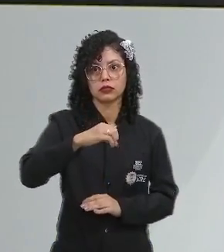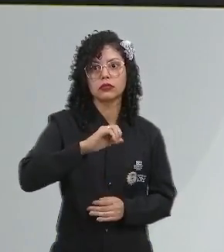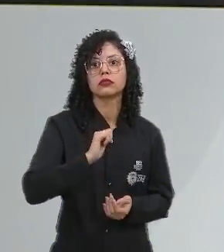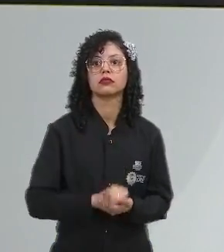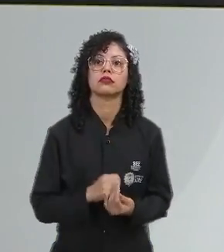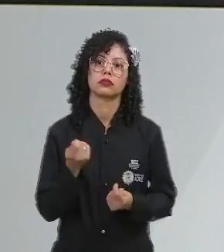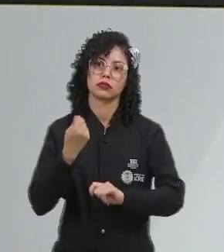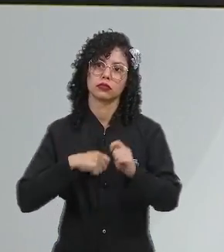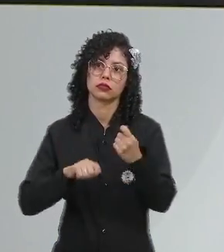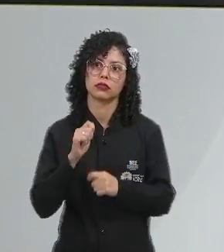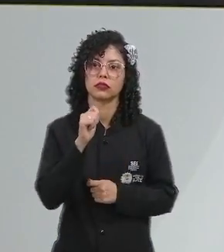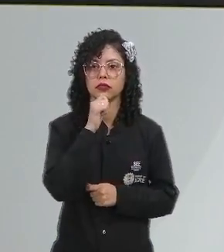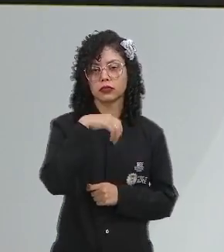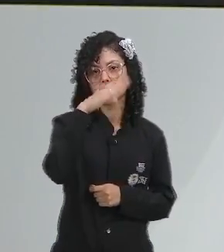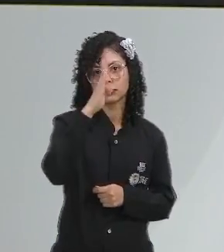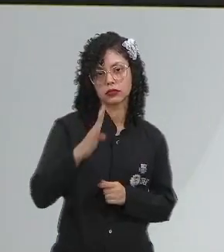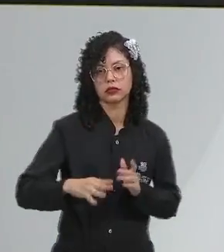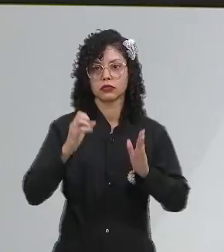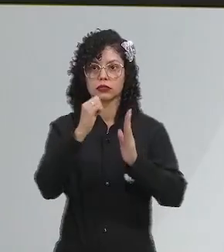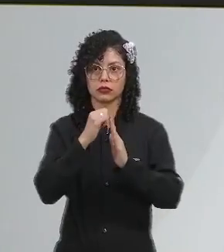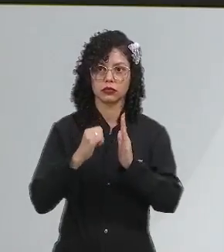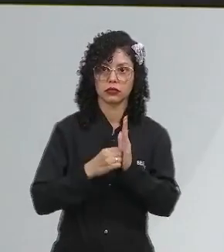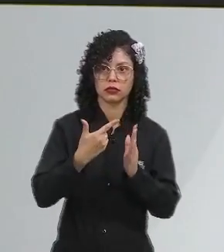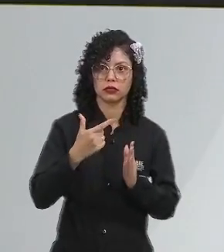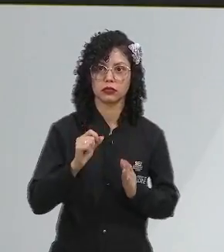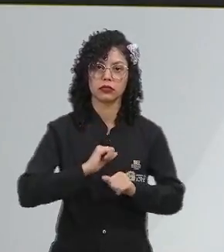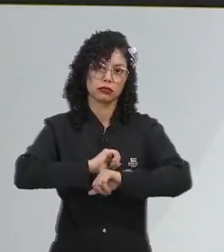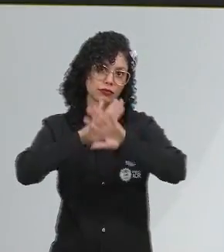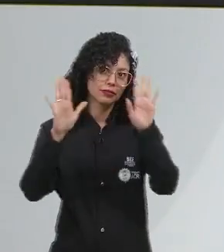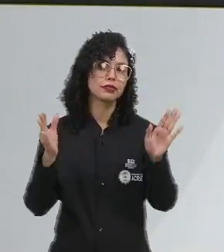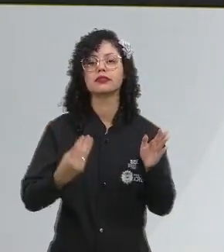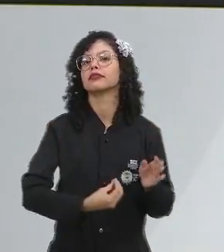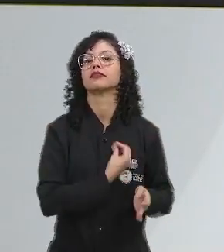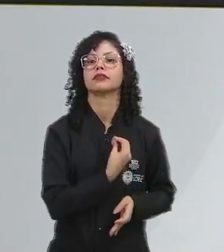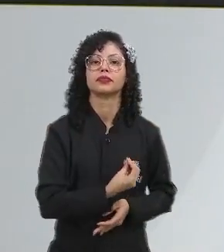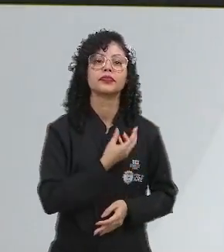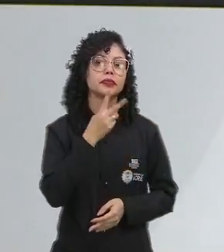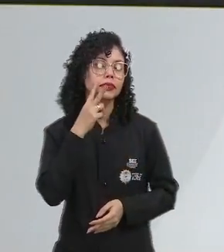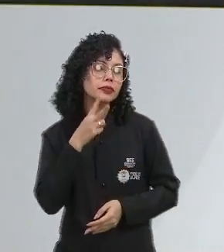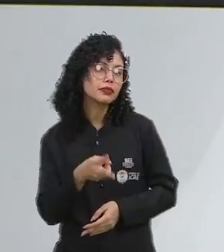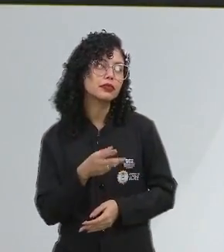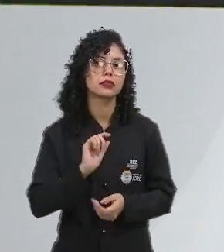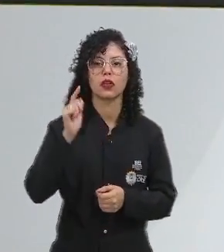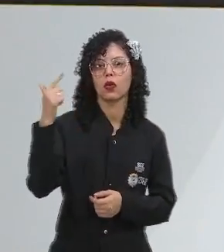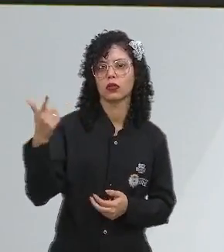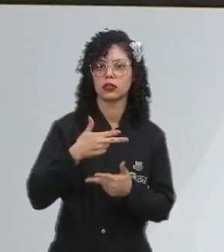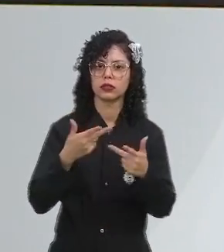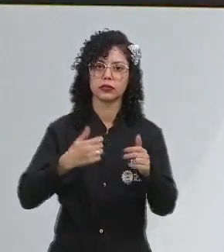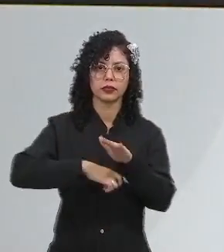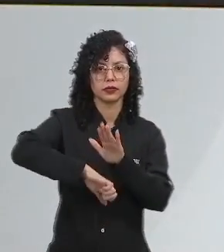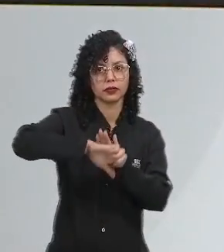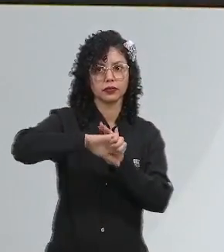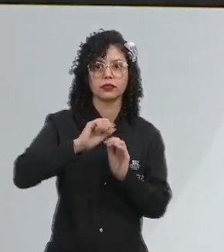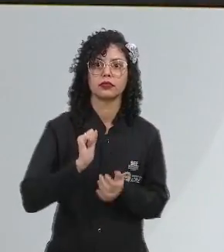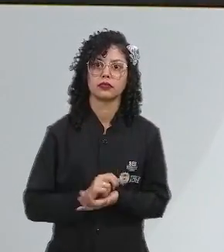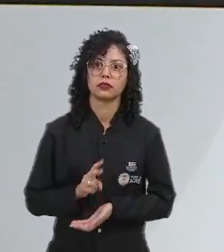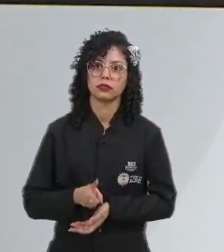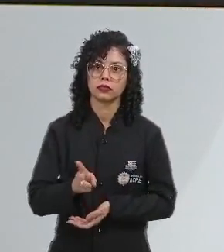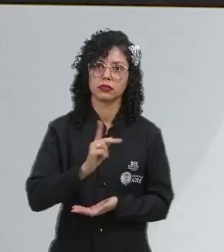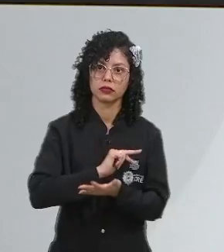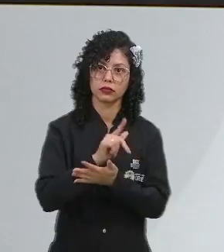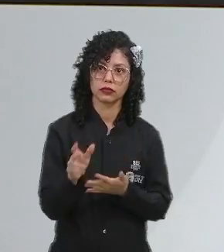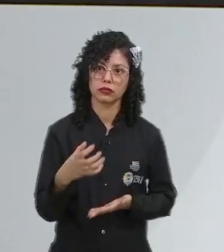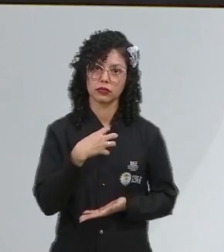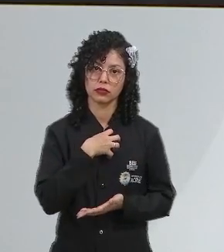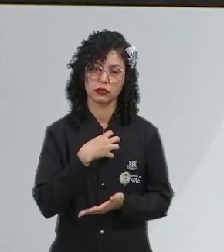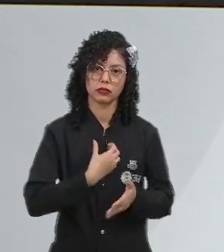da economia do Brasil no século XX. É claro que o Brasil vivenciou, né, muitas outras crises e continua vivenciando vários